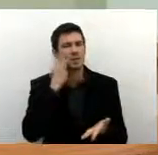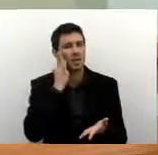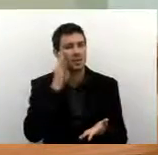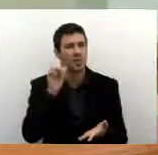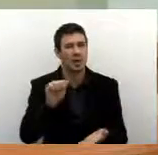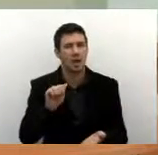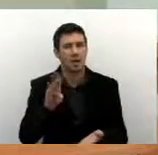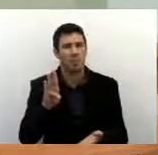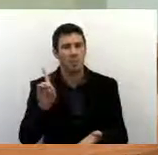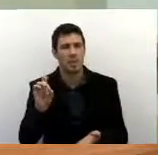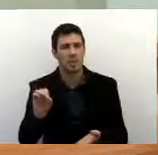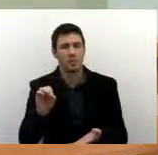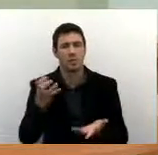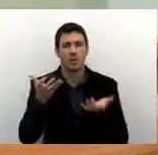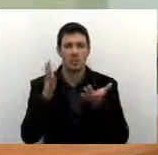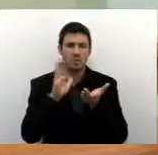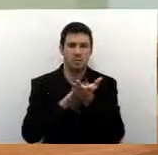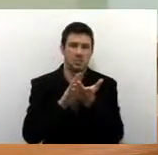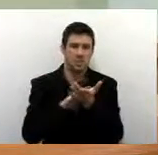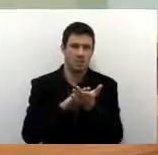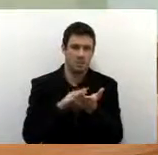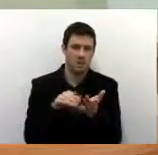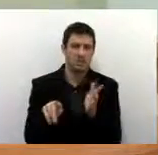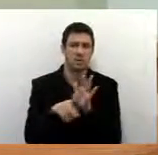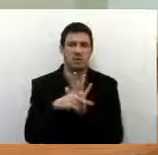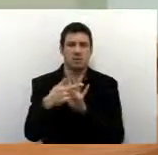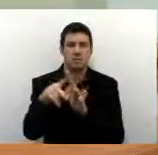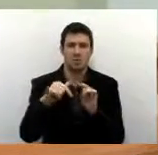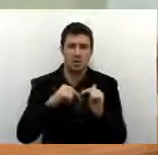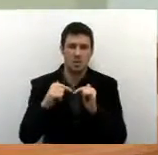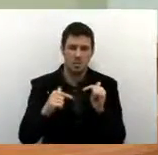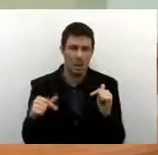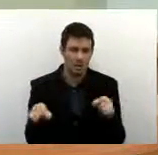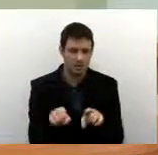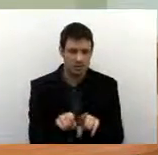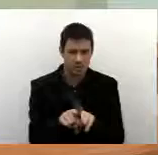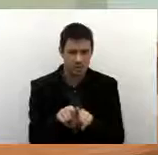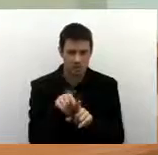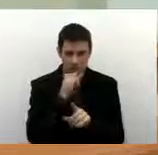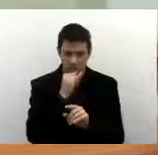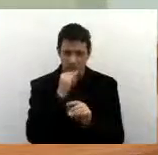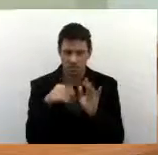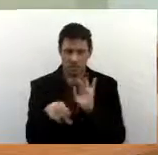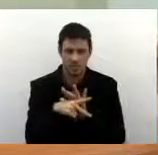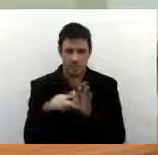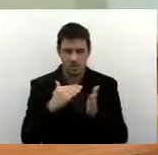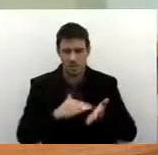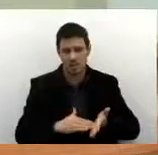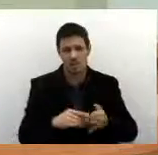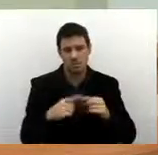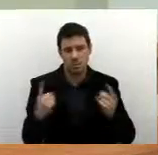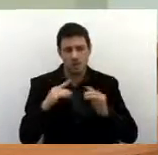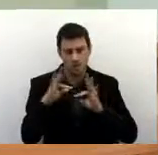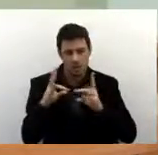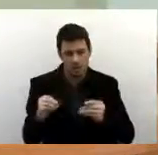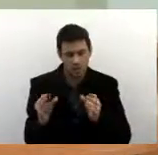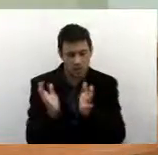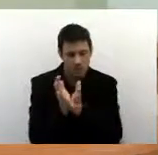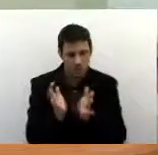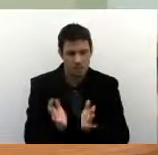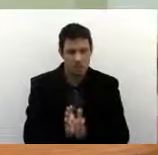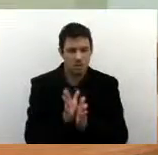E aqui quero parabenizar não só o seu trabalho em prol da secretaria, mas como todo o corpo